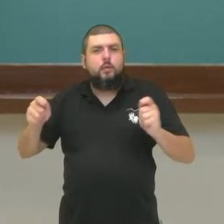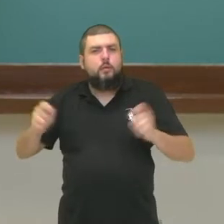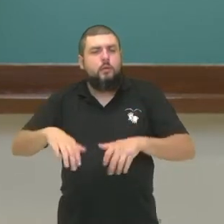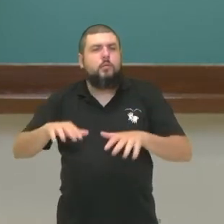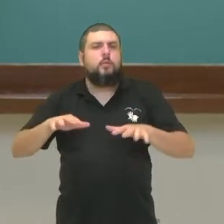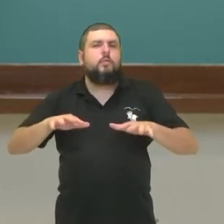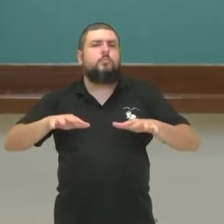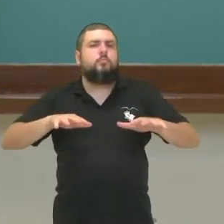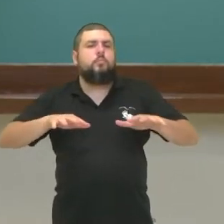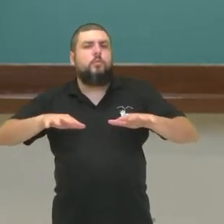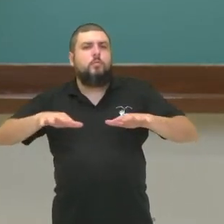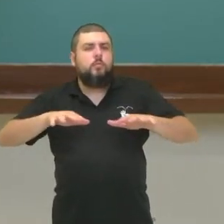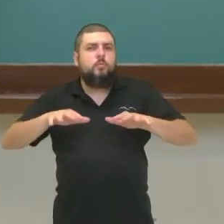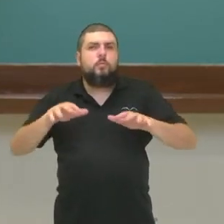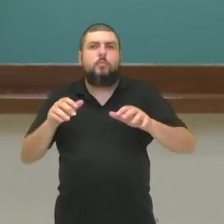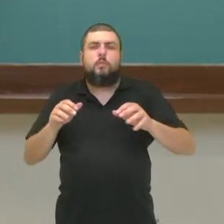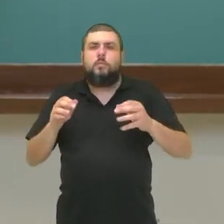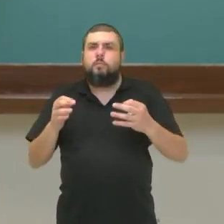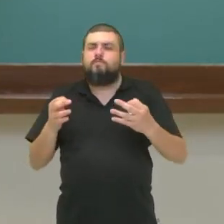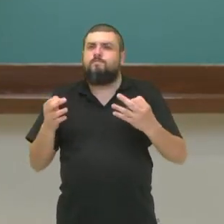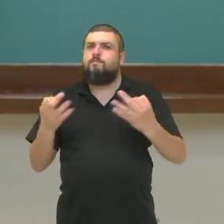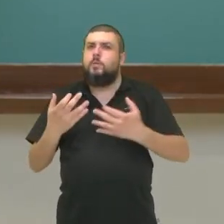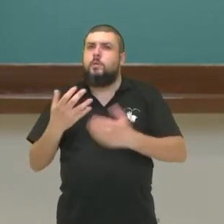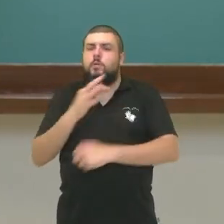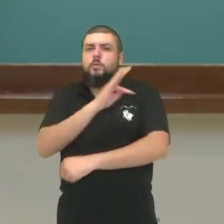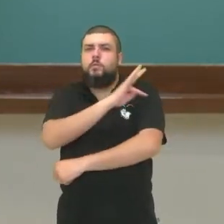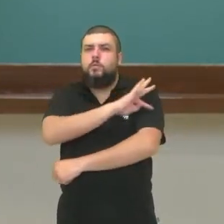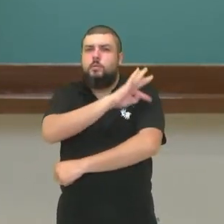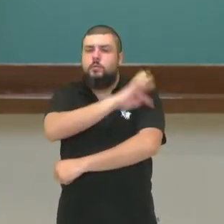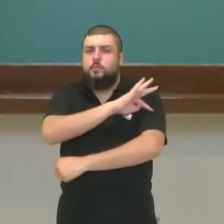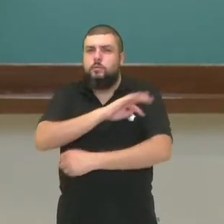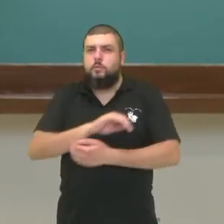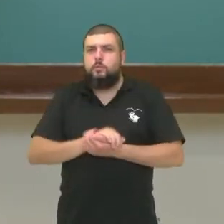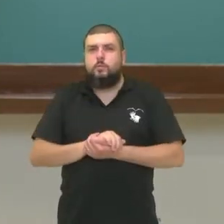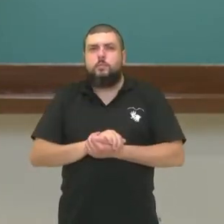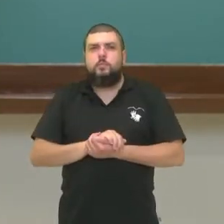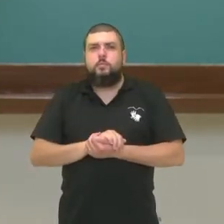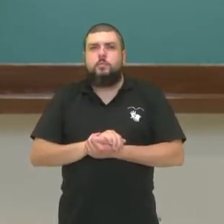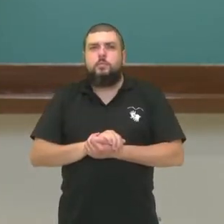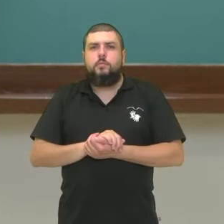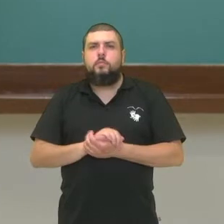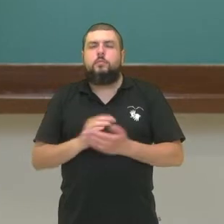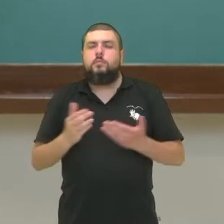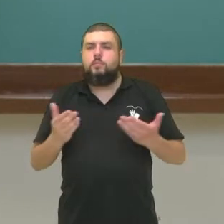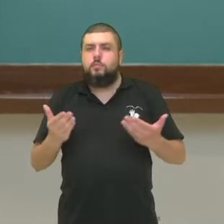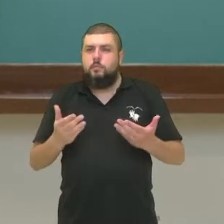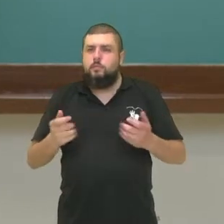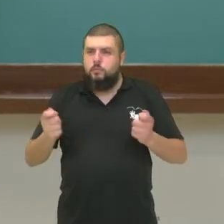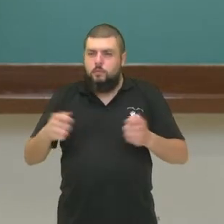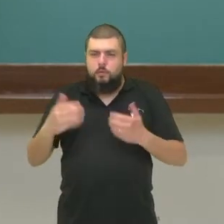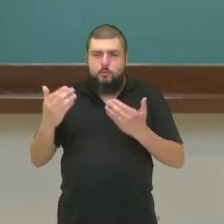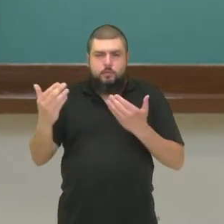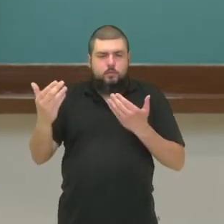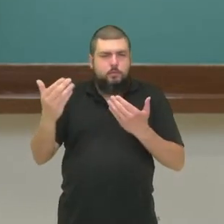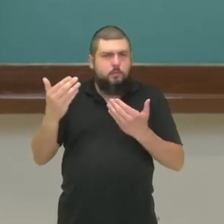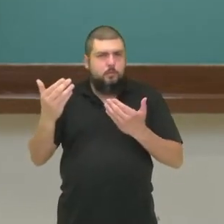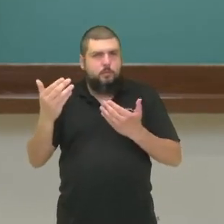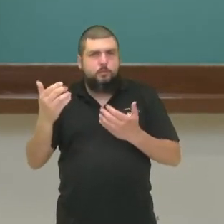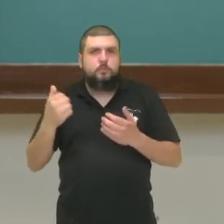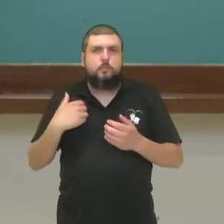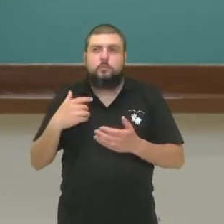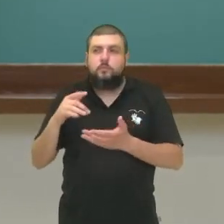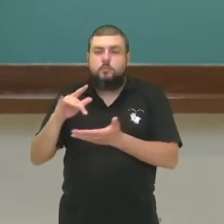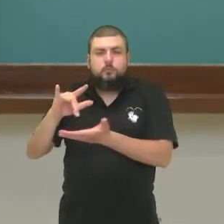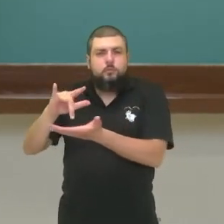movimentos altamente técnicos, tá? E hoje a gente pode até comparar esses bailarinos com